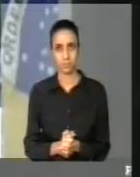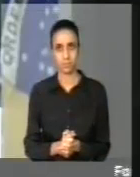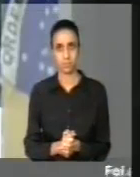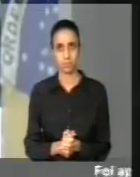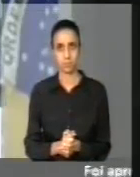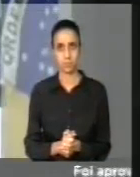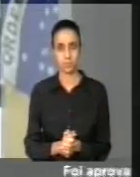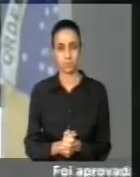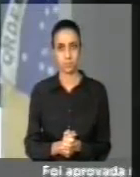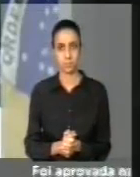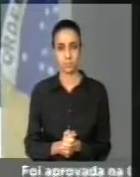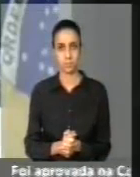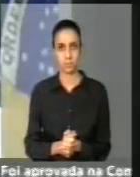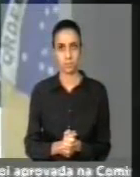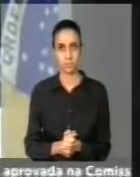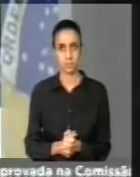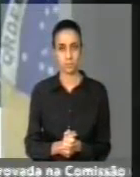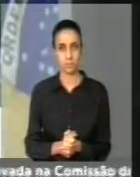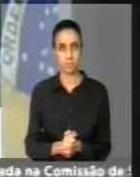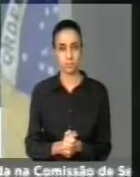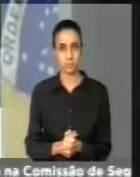começamos a ver